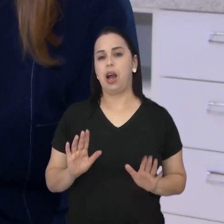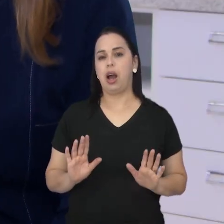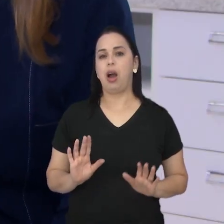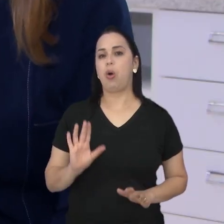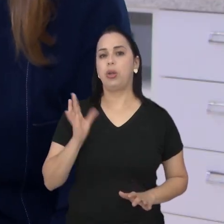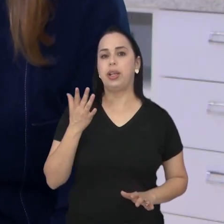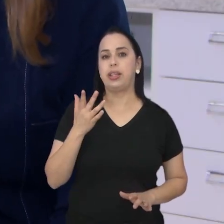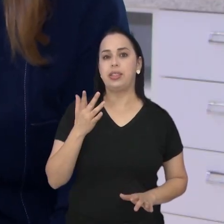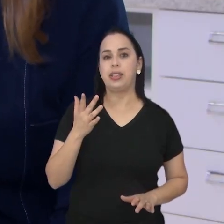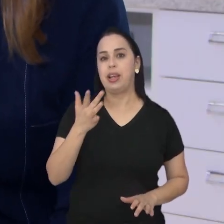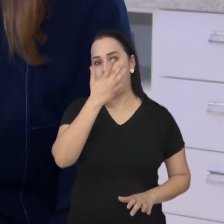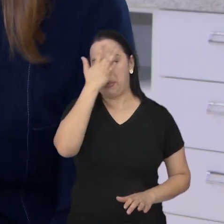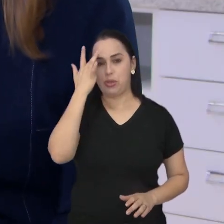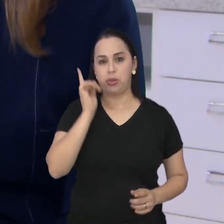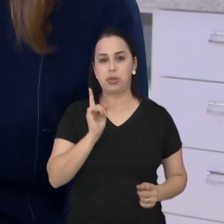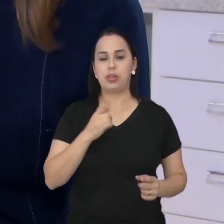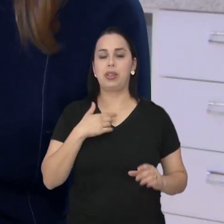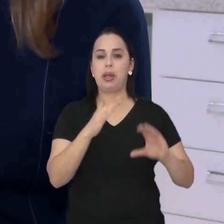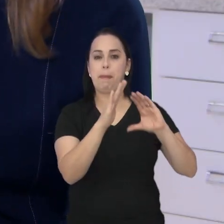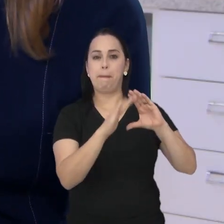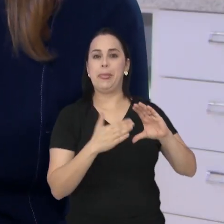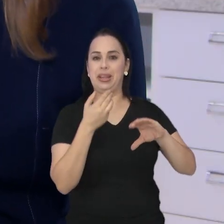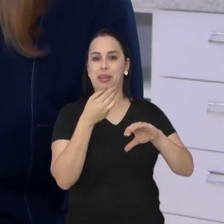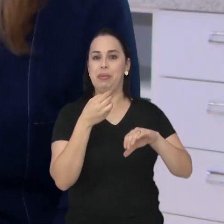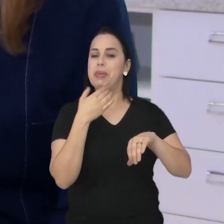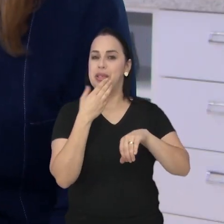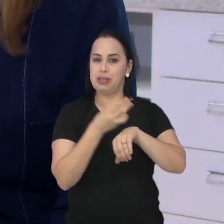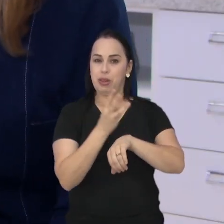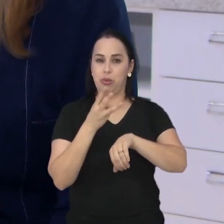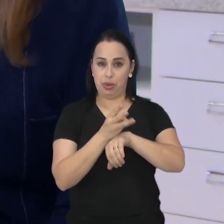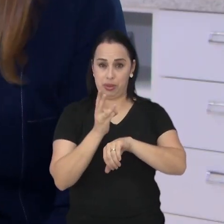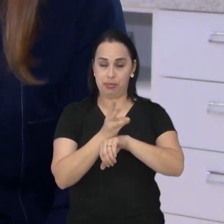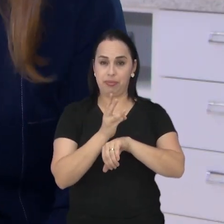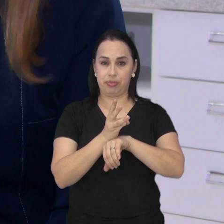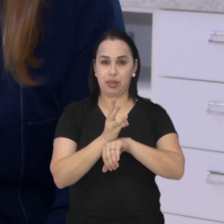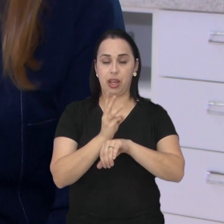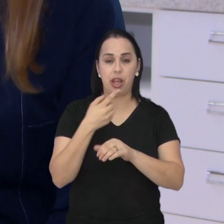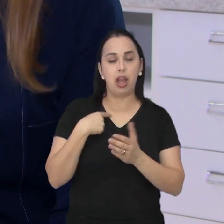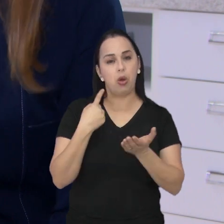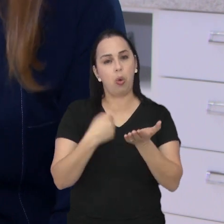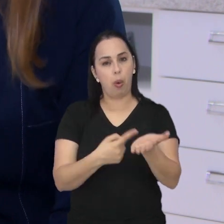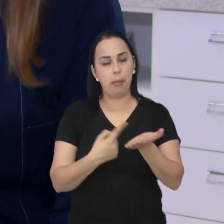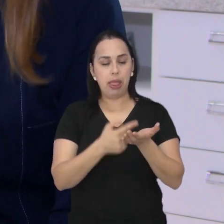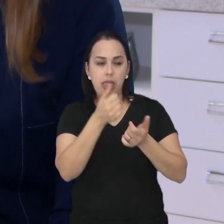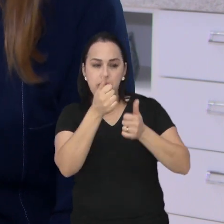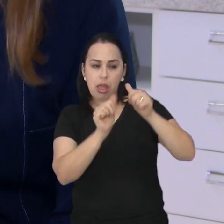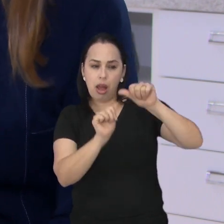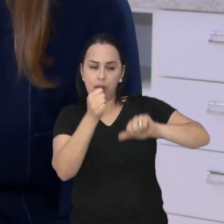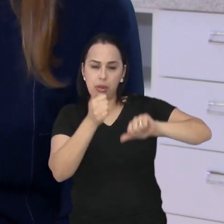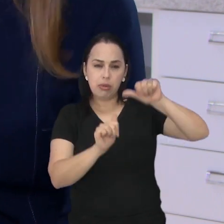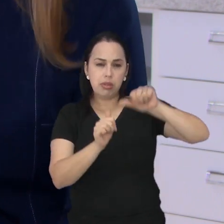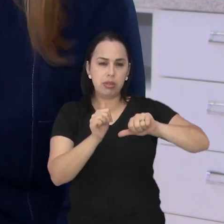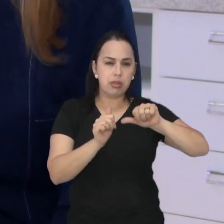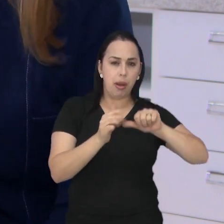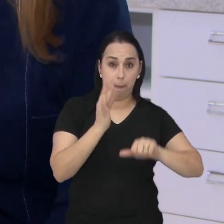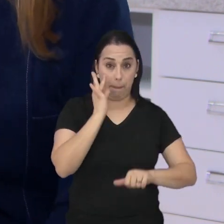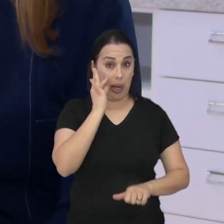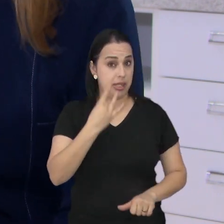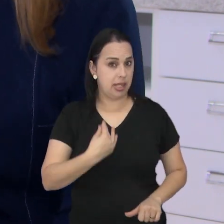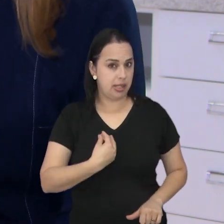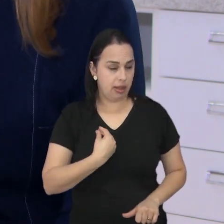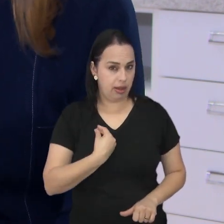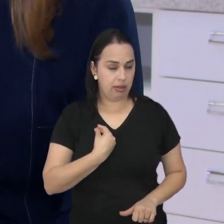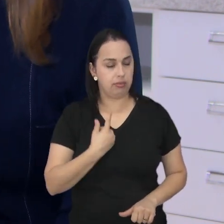Normalmente as clientes entram em contato pelo WhatsApp. A gente sempre marca uma avaliação, né, presencial para